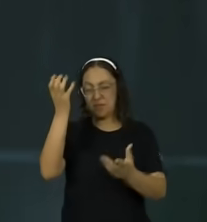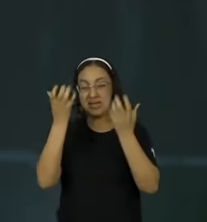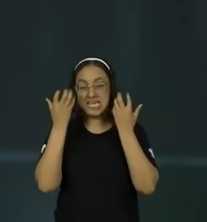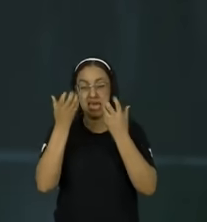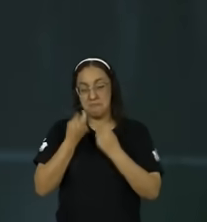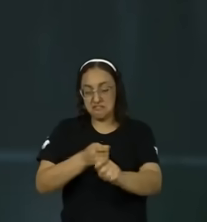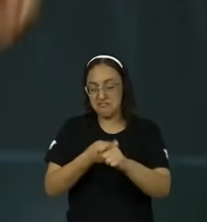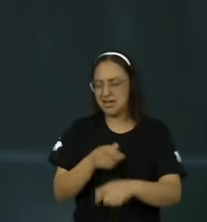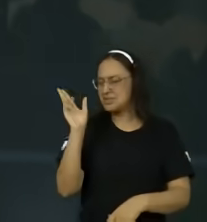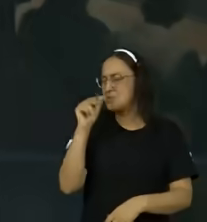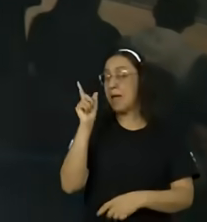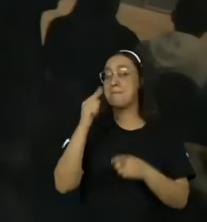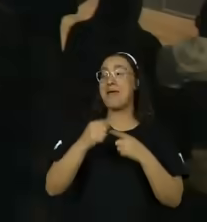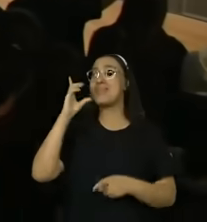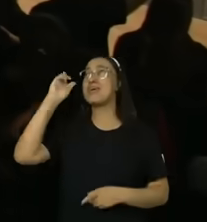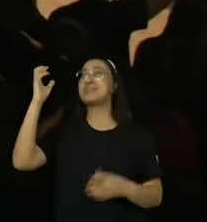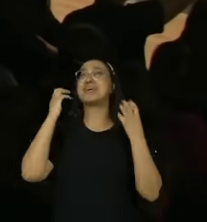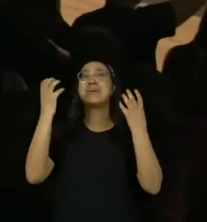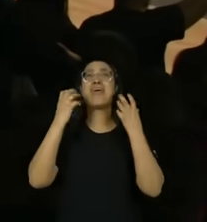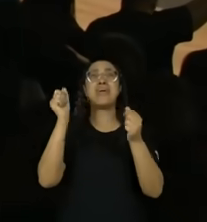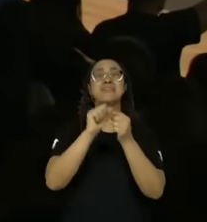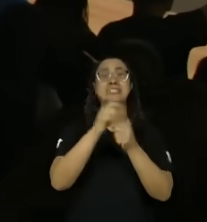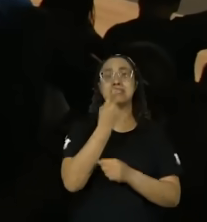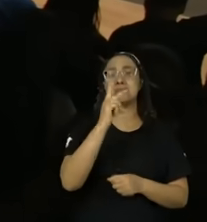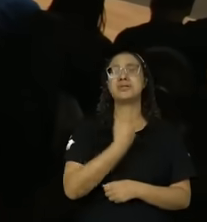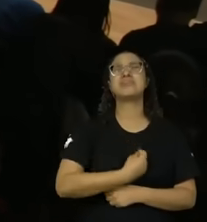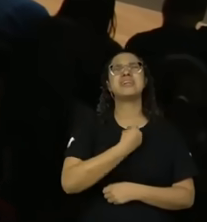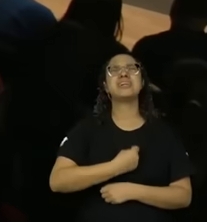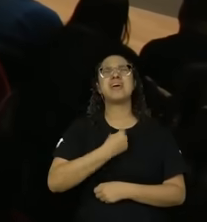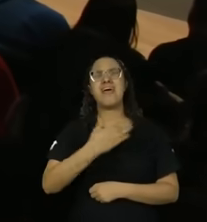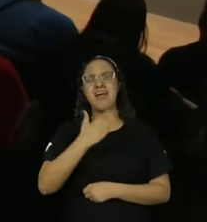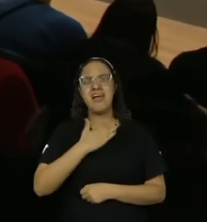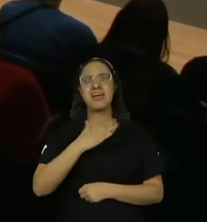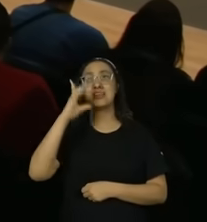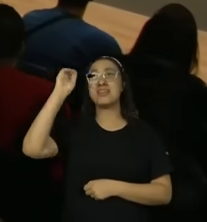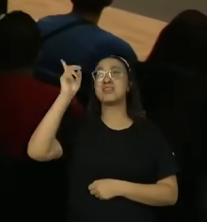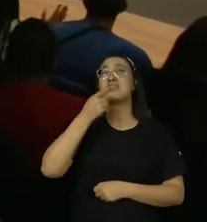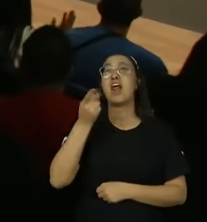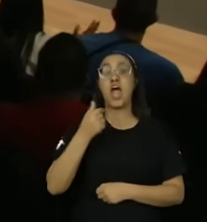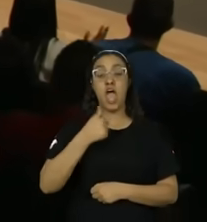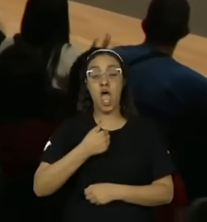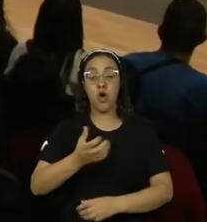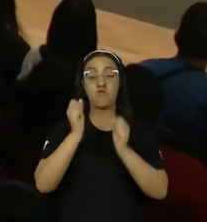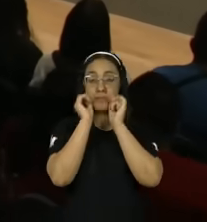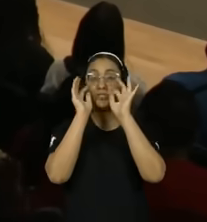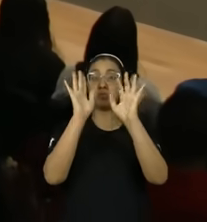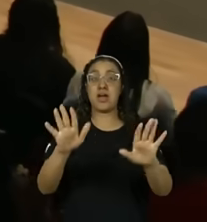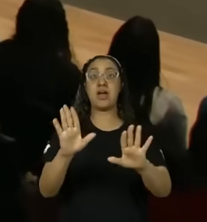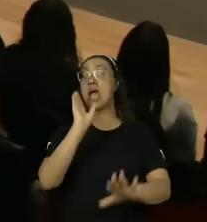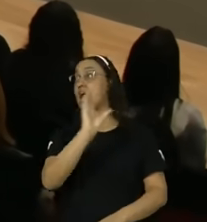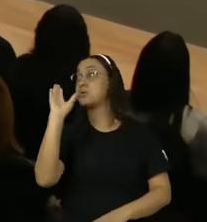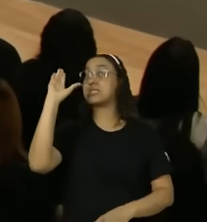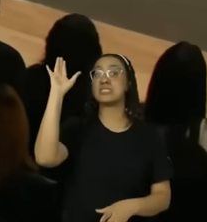foi a mão de Deus que sustentou você. E Deus manda dizer: eu vou fazer tudo terminar bem. Quando os filhos de Jacó voltam para